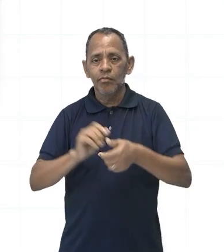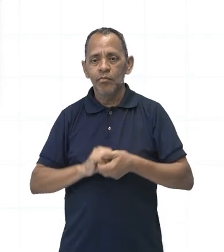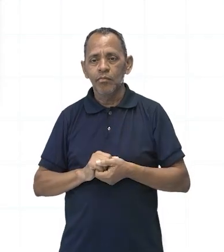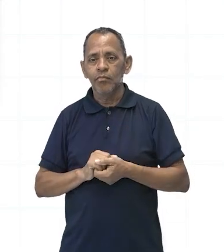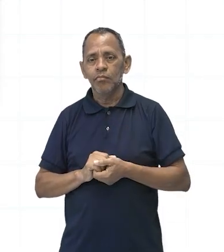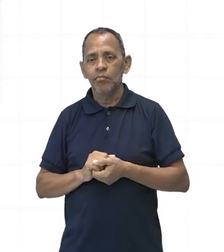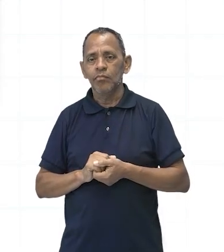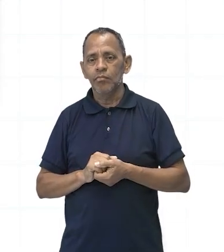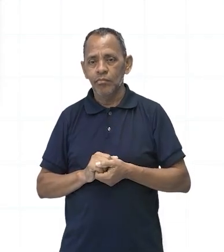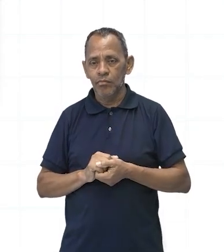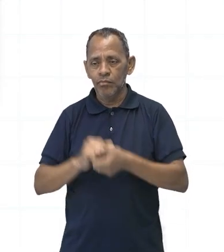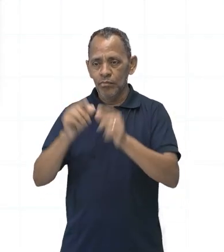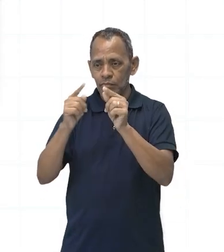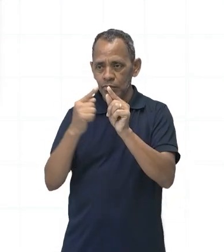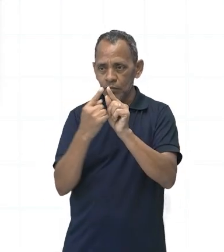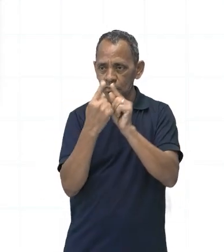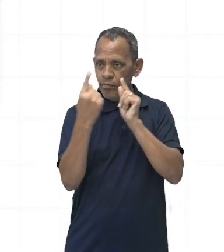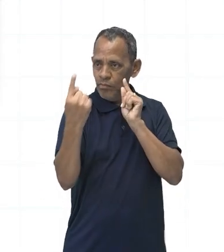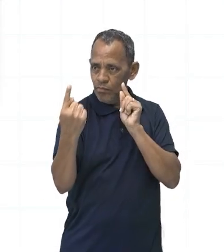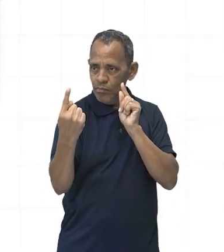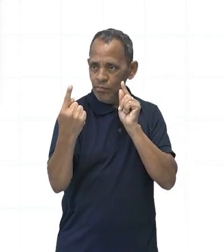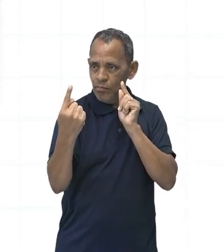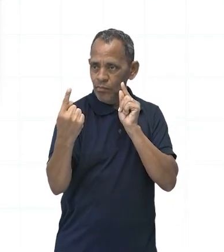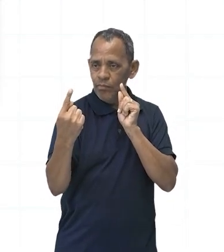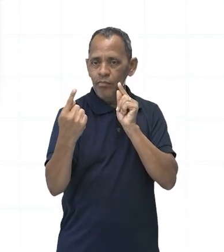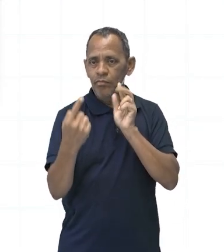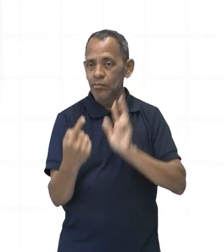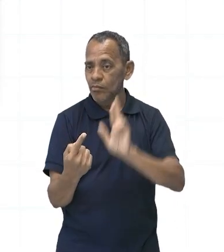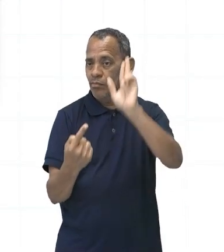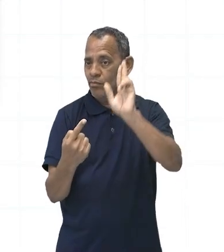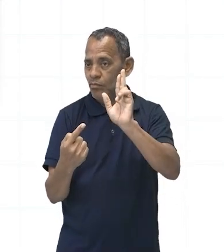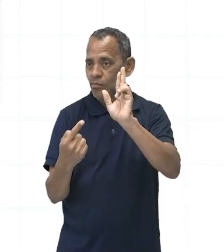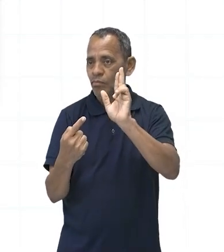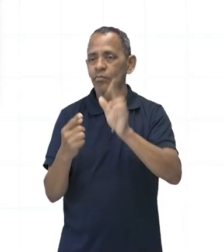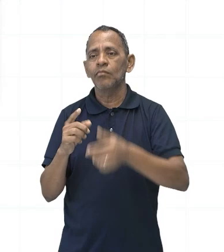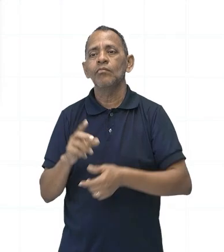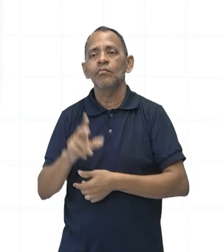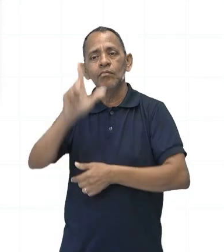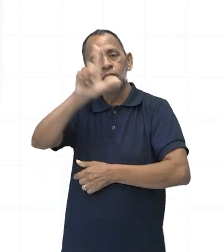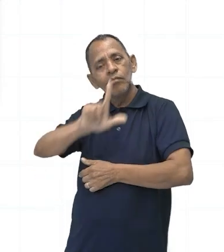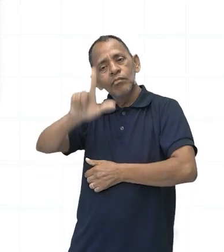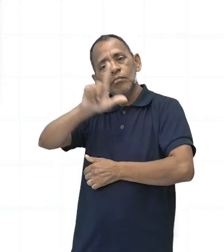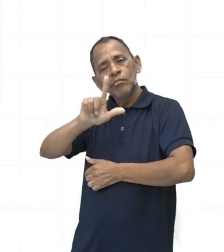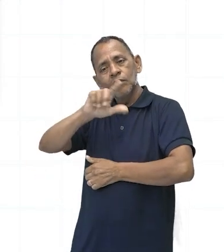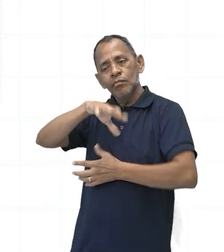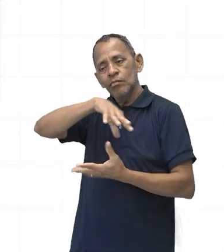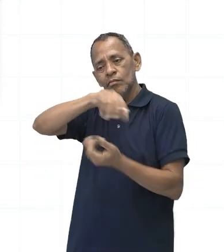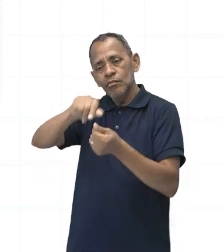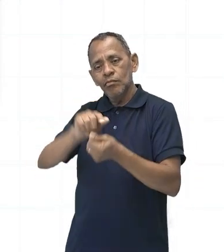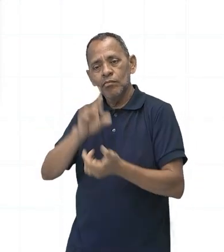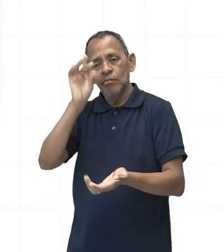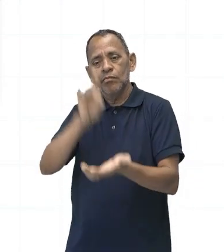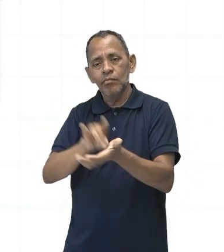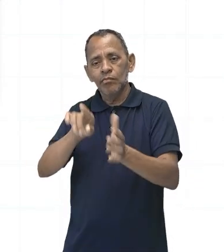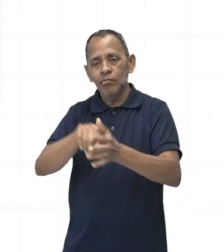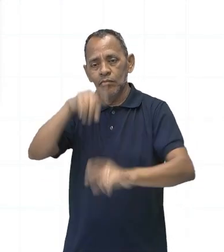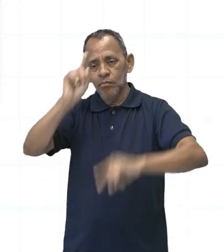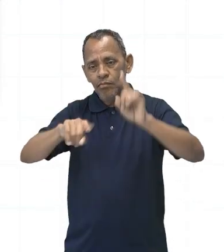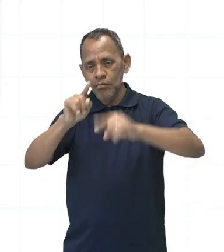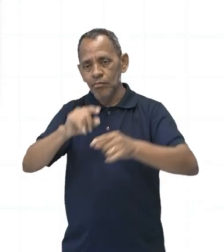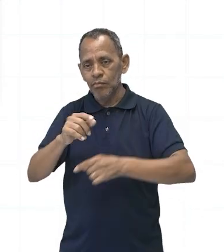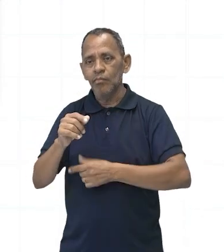se distancia da reprodução literal do mundo real. Objetos e figuras